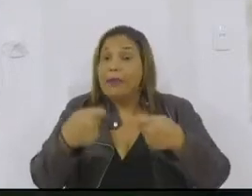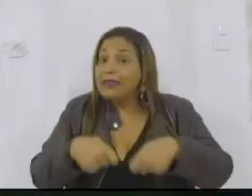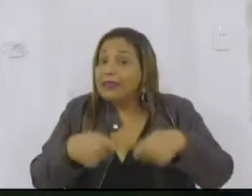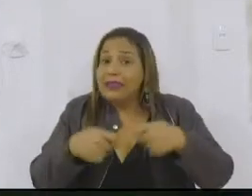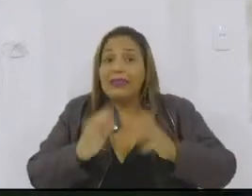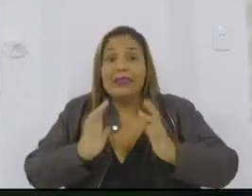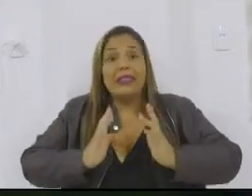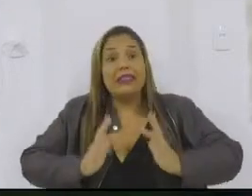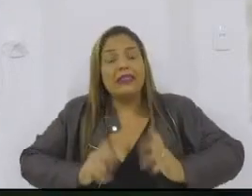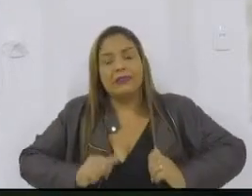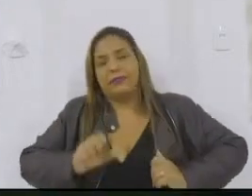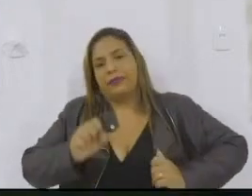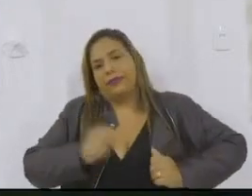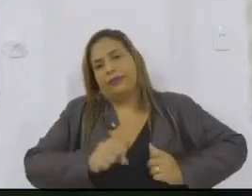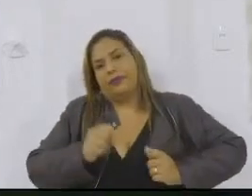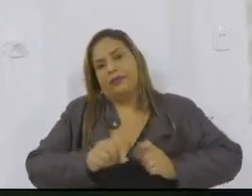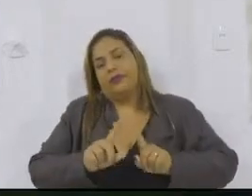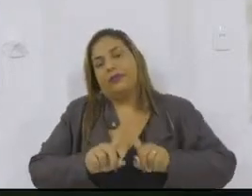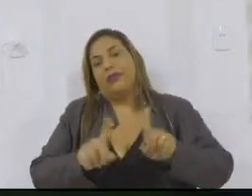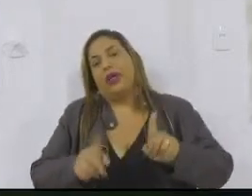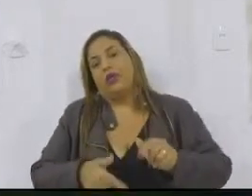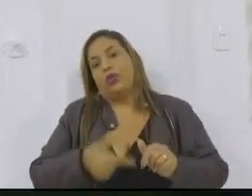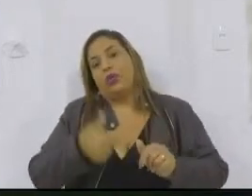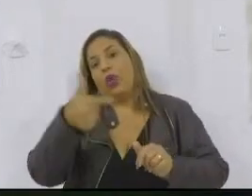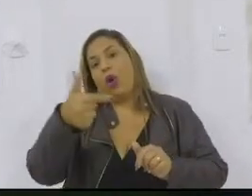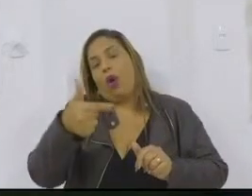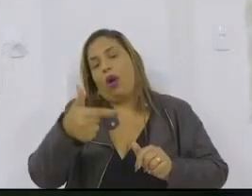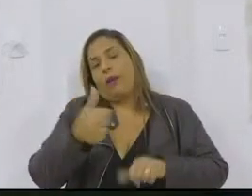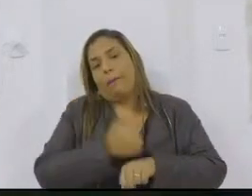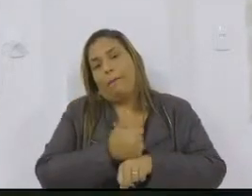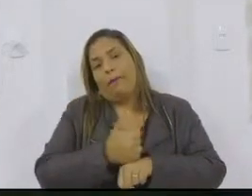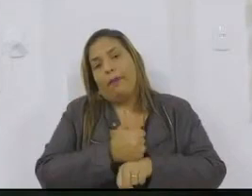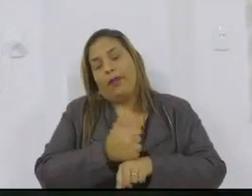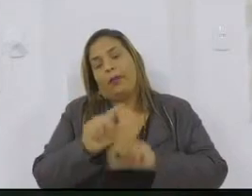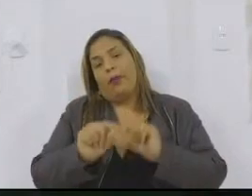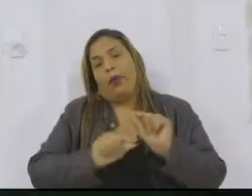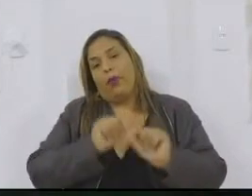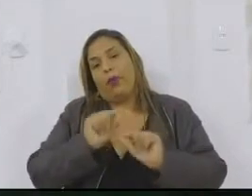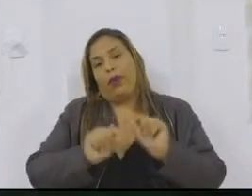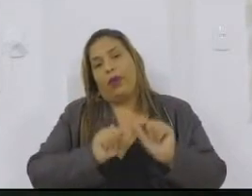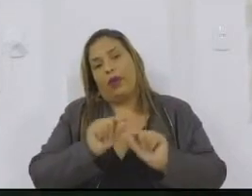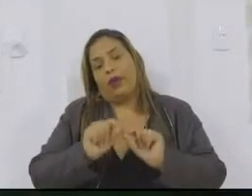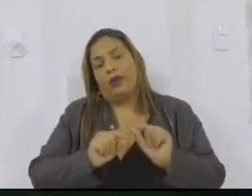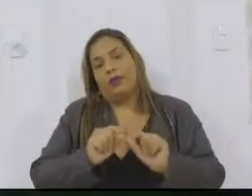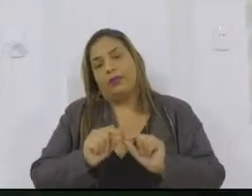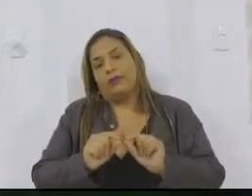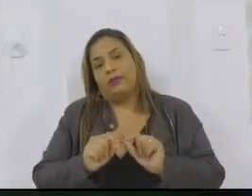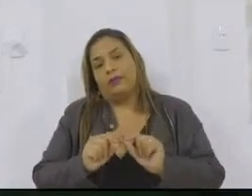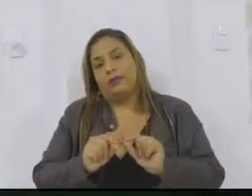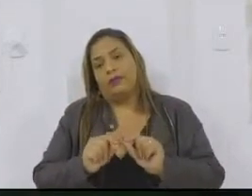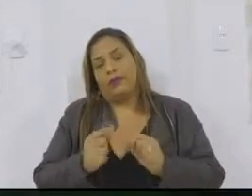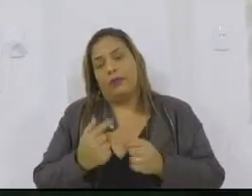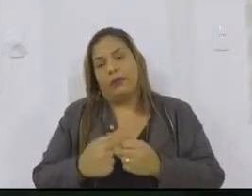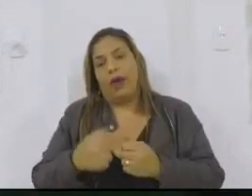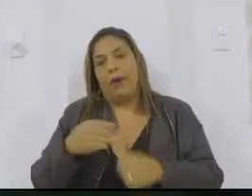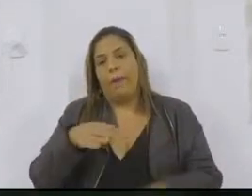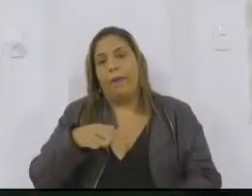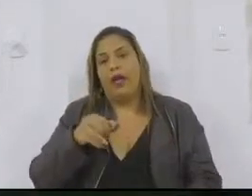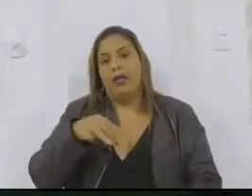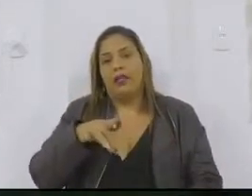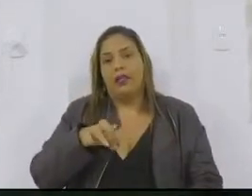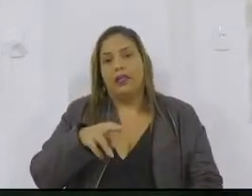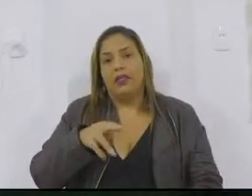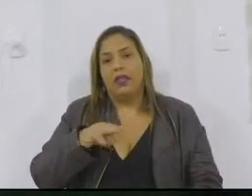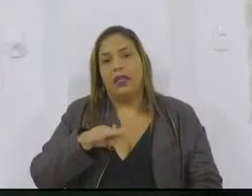limpo. Mas um dos 2 pontos principais de Tanguá para ser limpo é o do Bandeirante 2, perto do Colégio